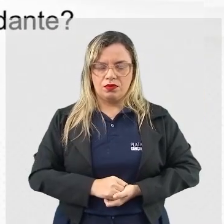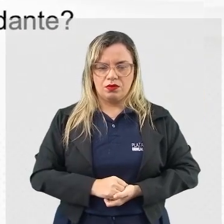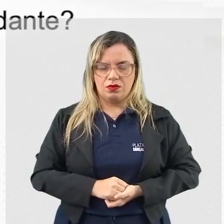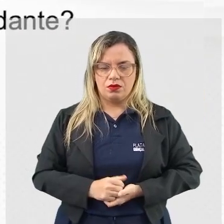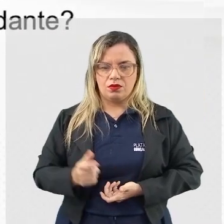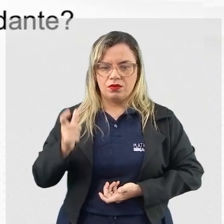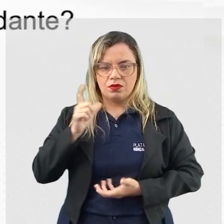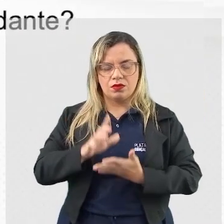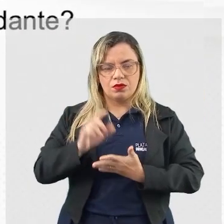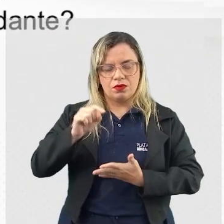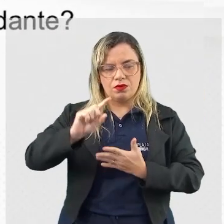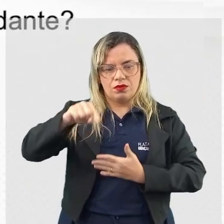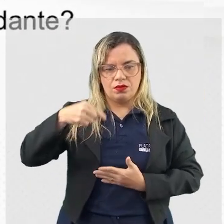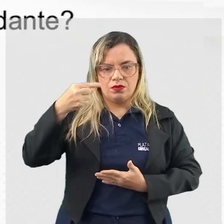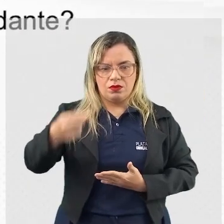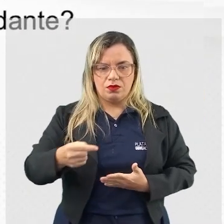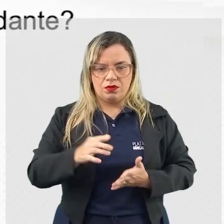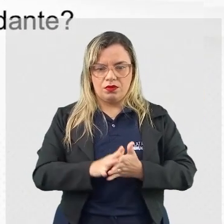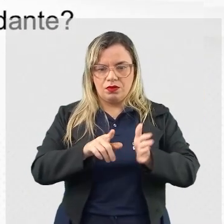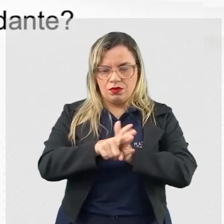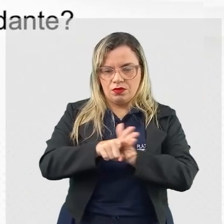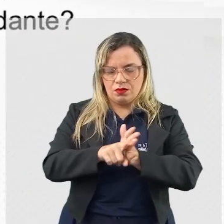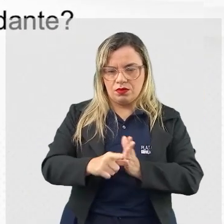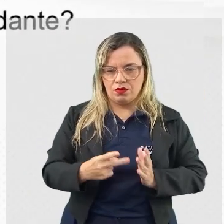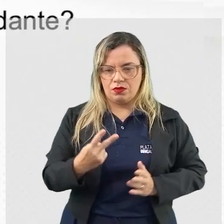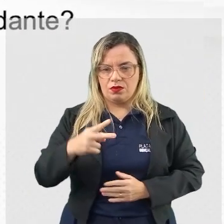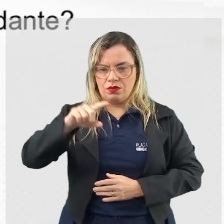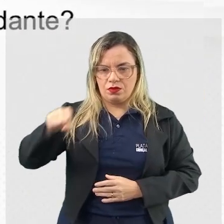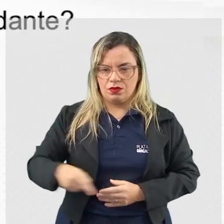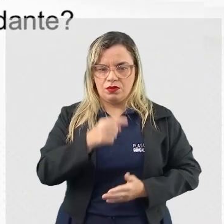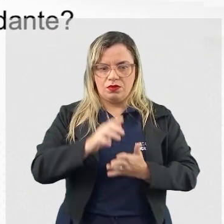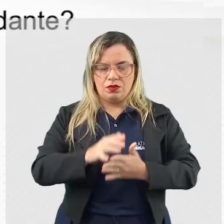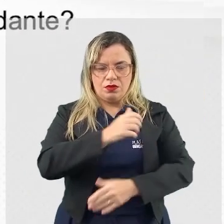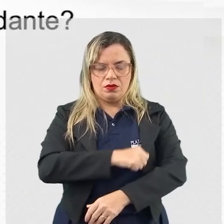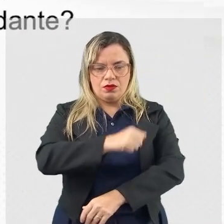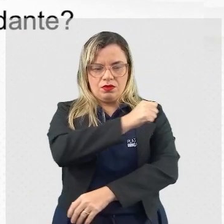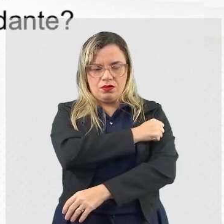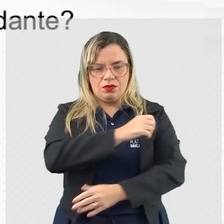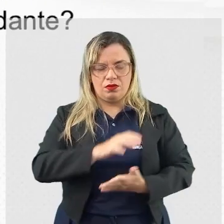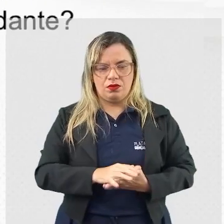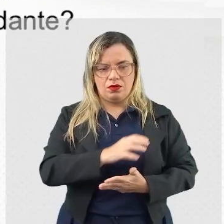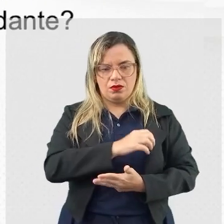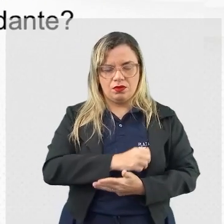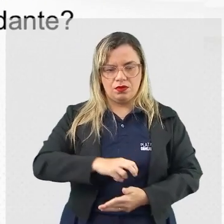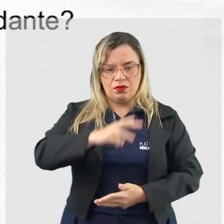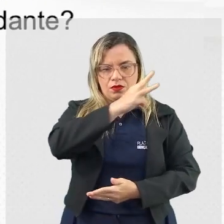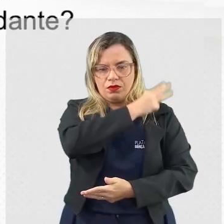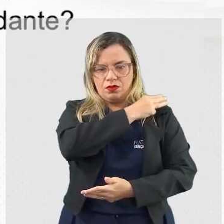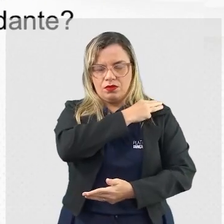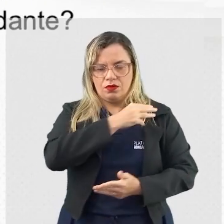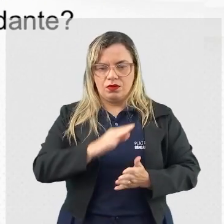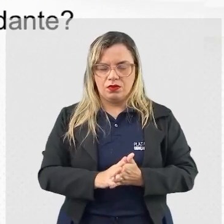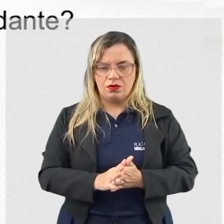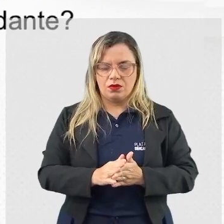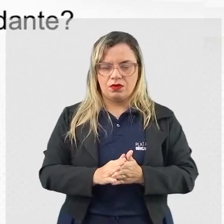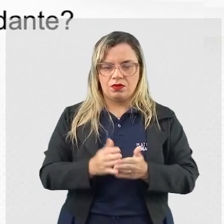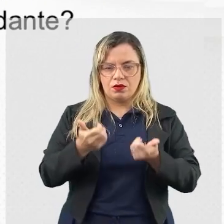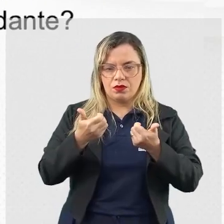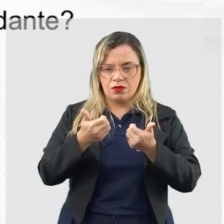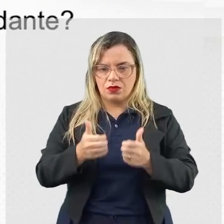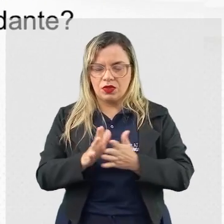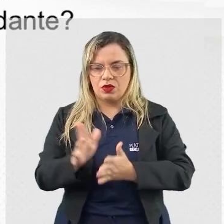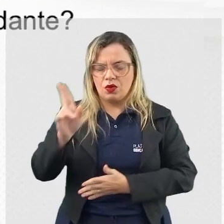para a próxima. Foi feita uma pesquisa com 2.000 alunos do ensino médio sobre o transporte que usavam para ir à escola.